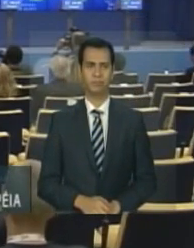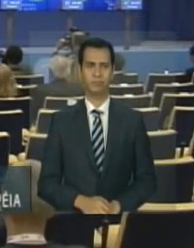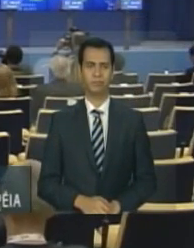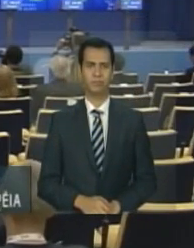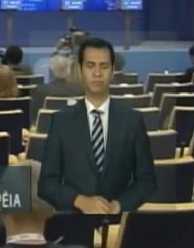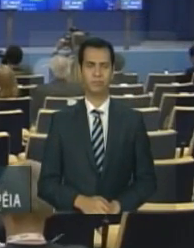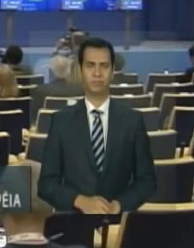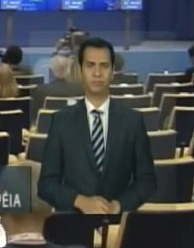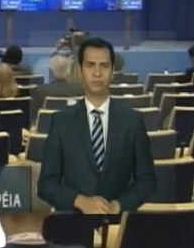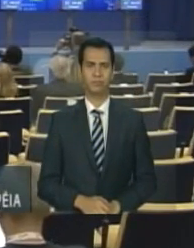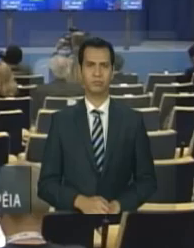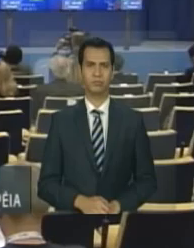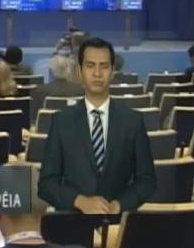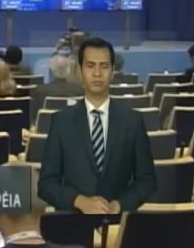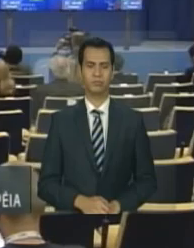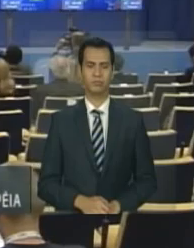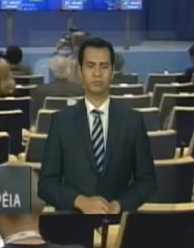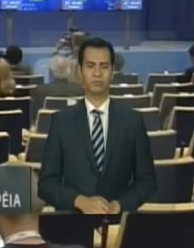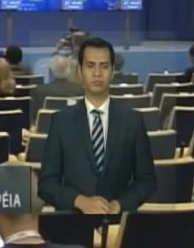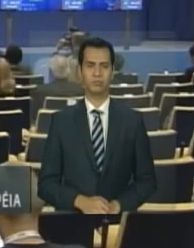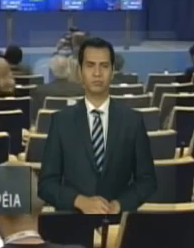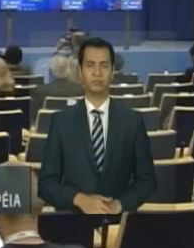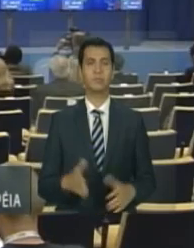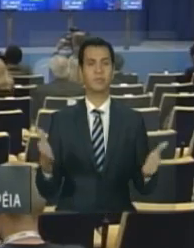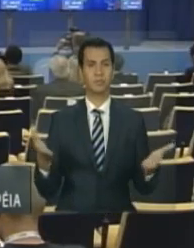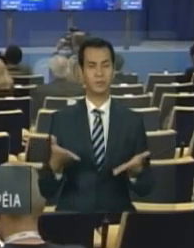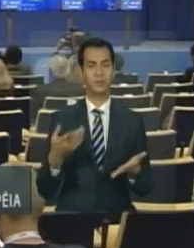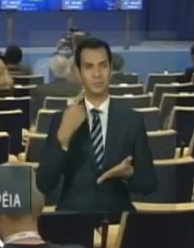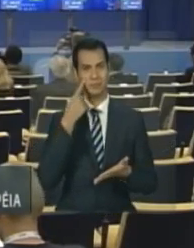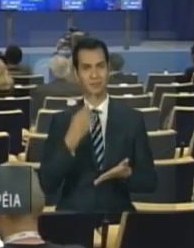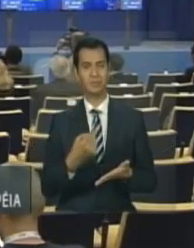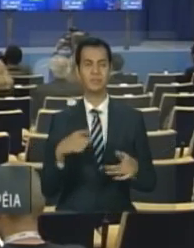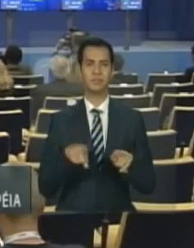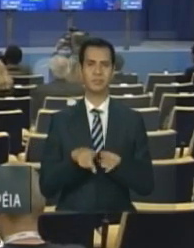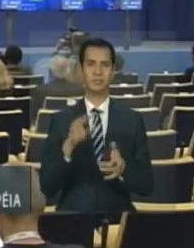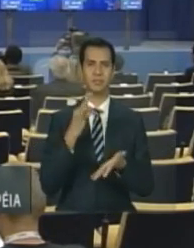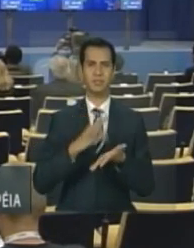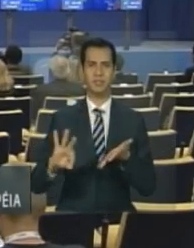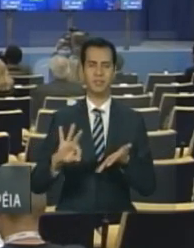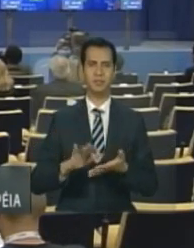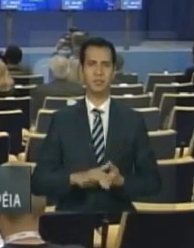Estão sendo assinados vários acordos em várias áreas.